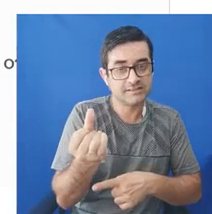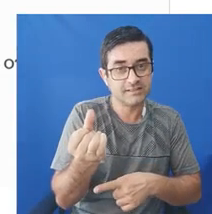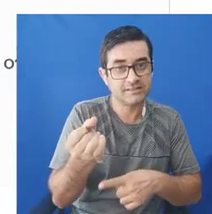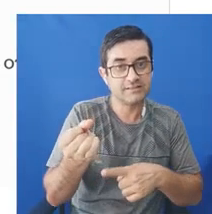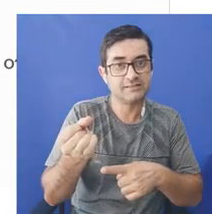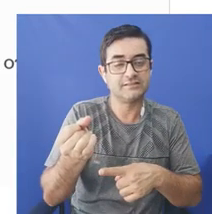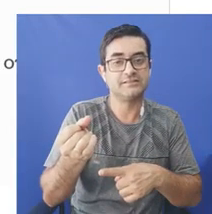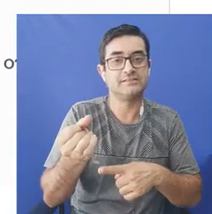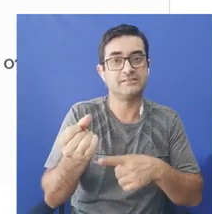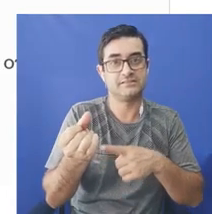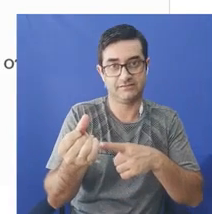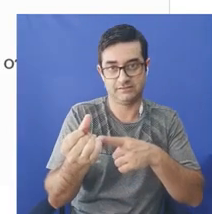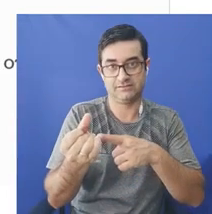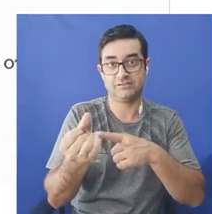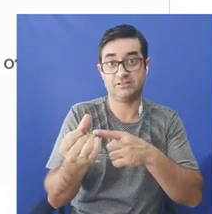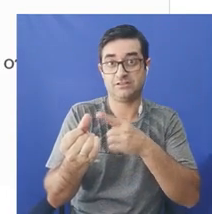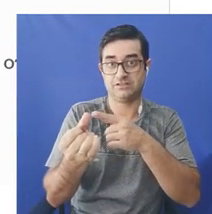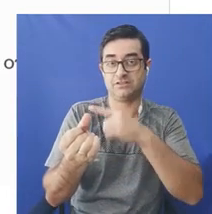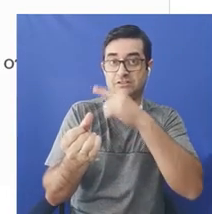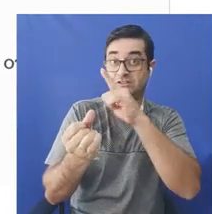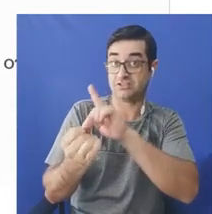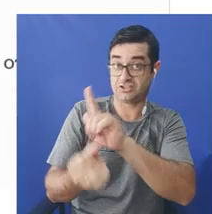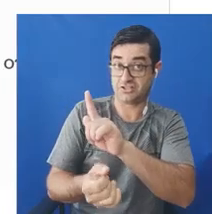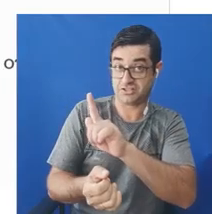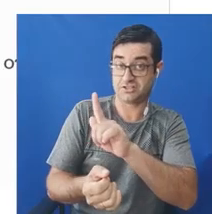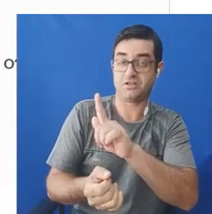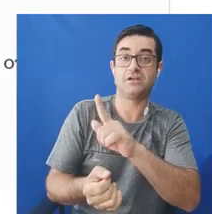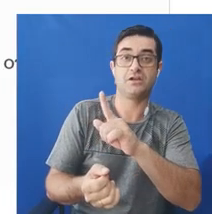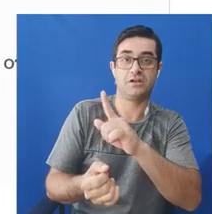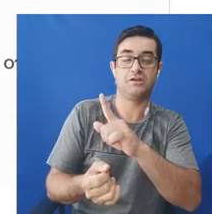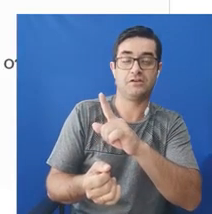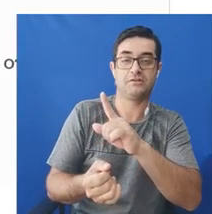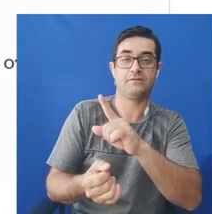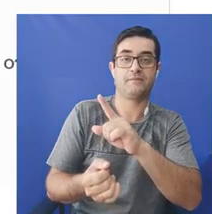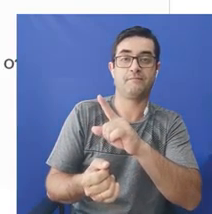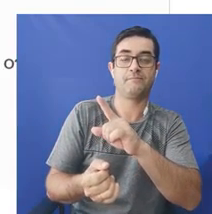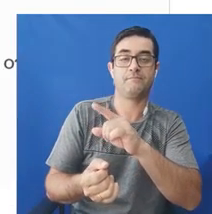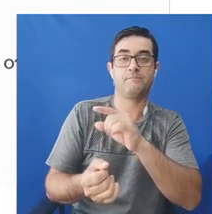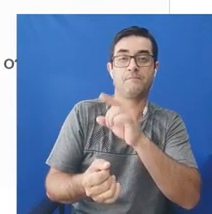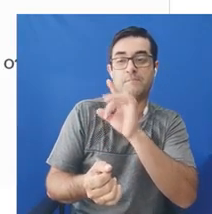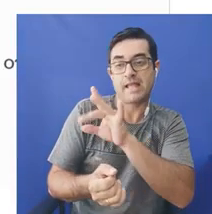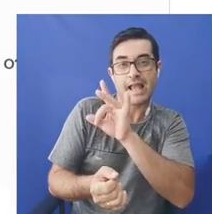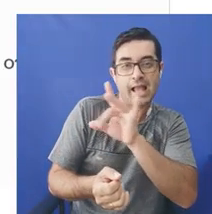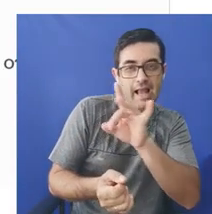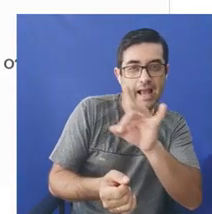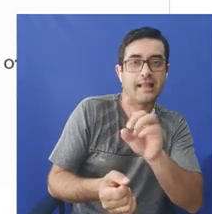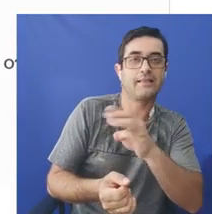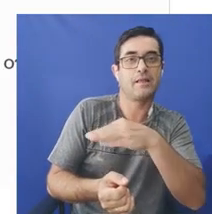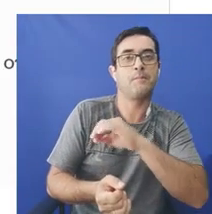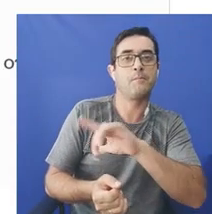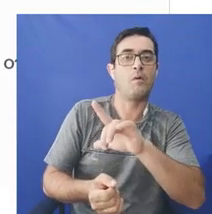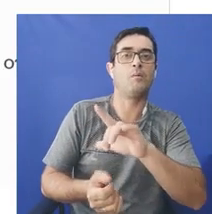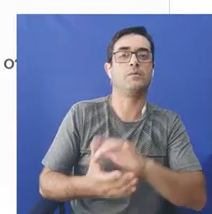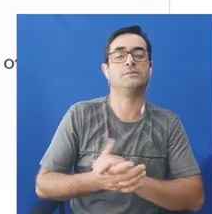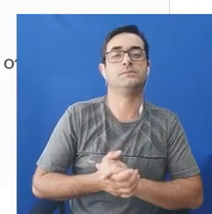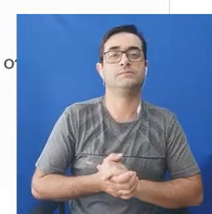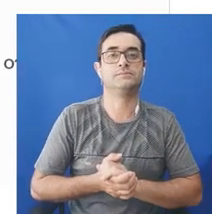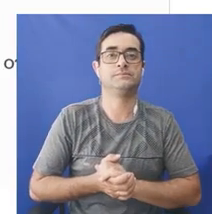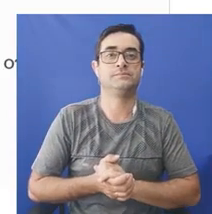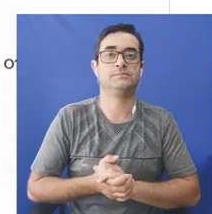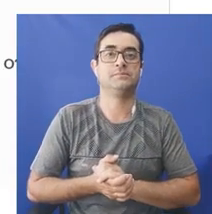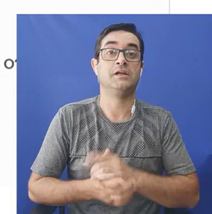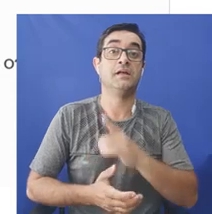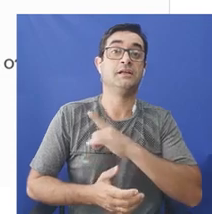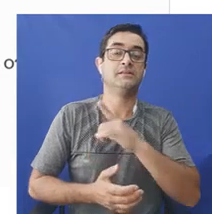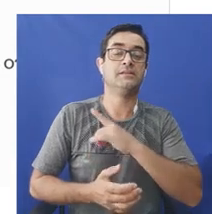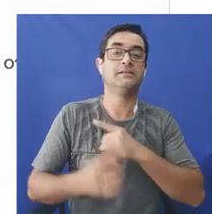16 gramas nesse 1 mol. Então, 16 gramas por mol. Tranquilo? Então, se